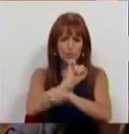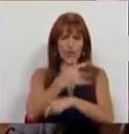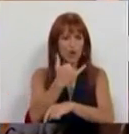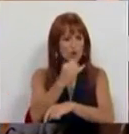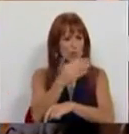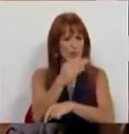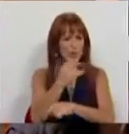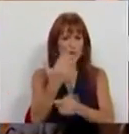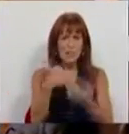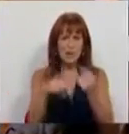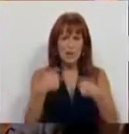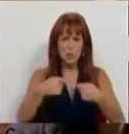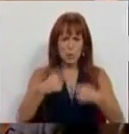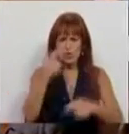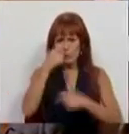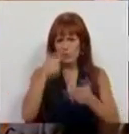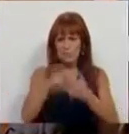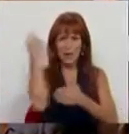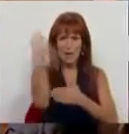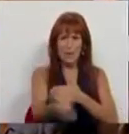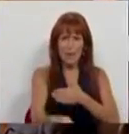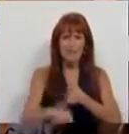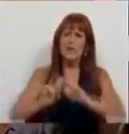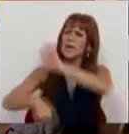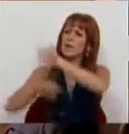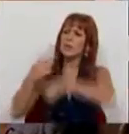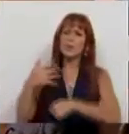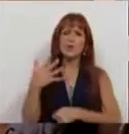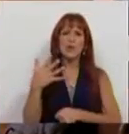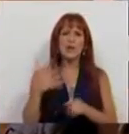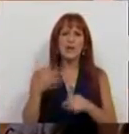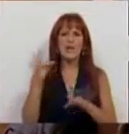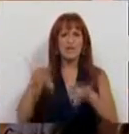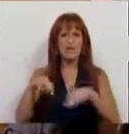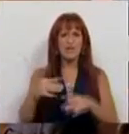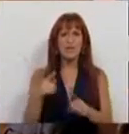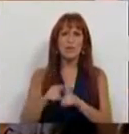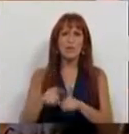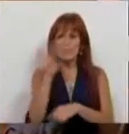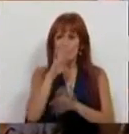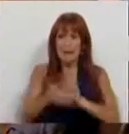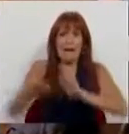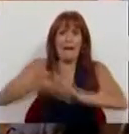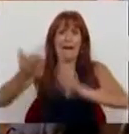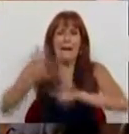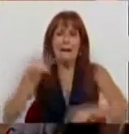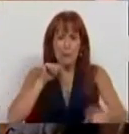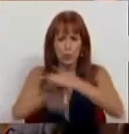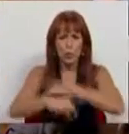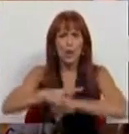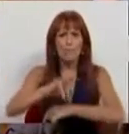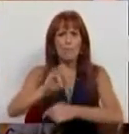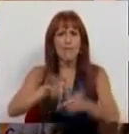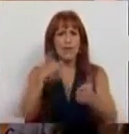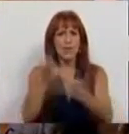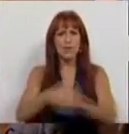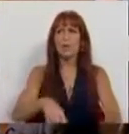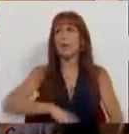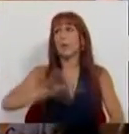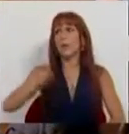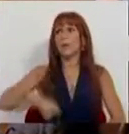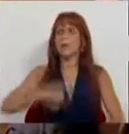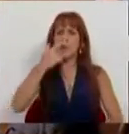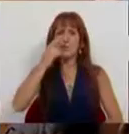em 2011 com mais custos para os contribuintes. E depois, em fim de festa, executaram a correr o túnel do Marão, felizmente